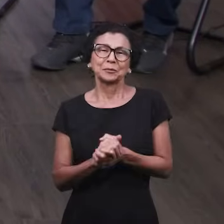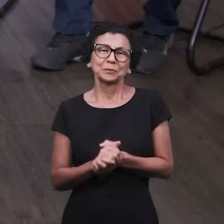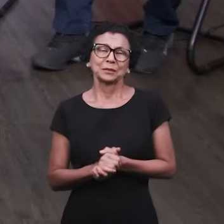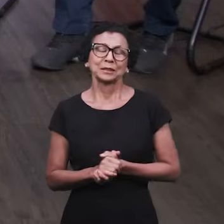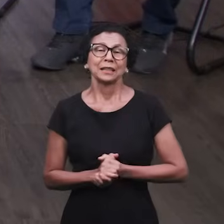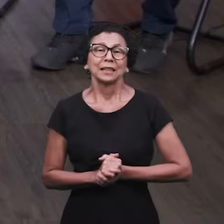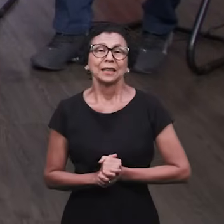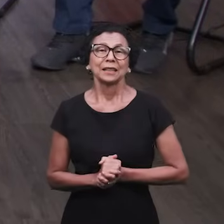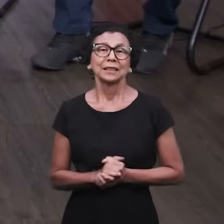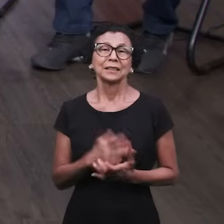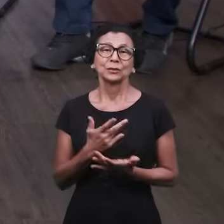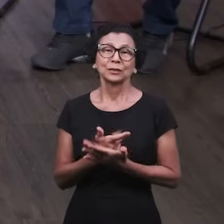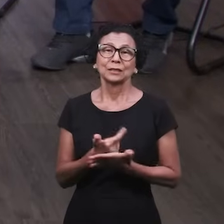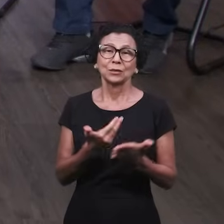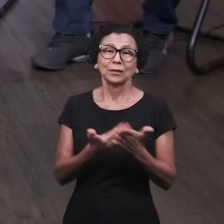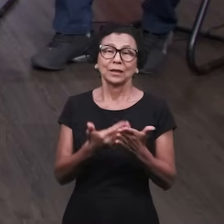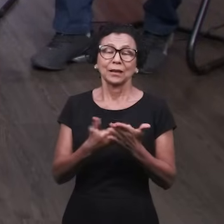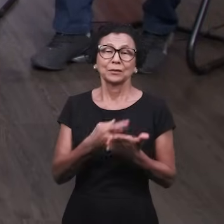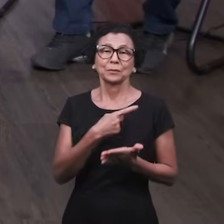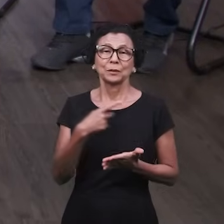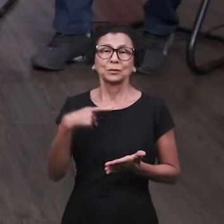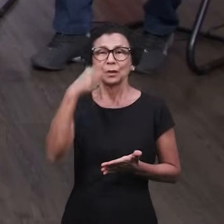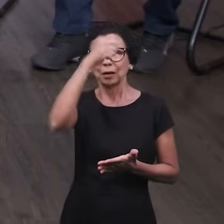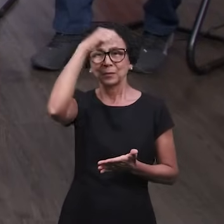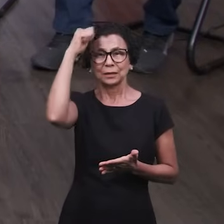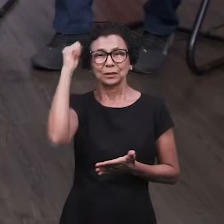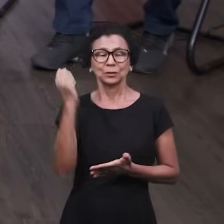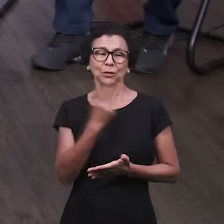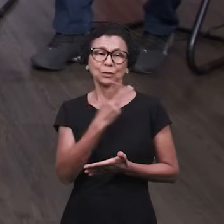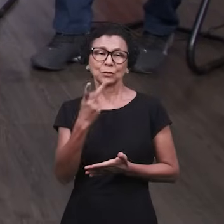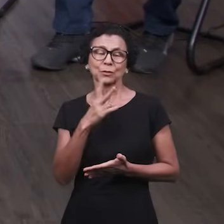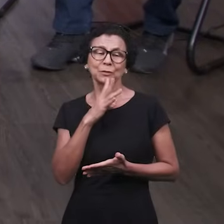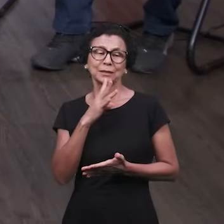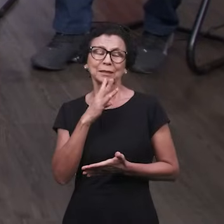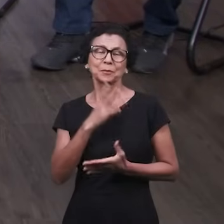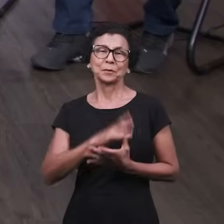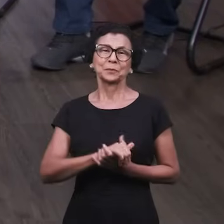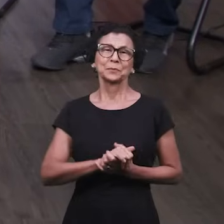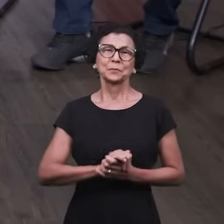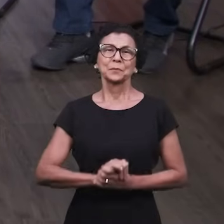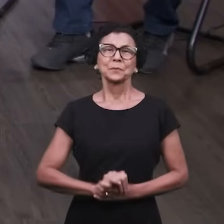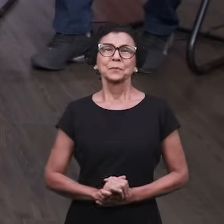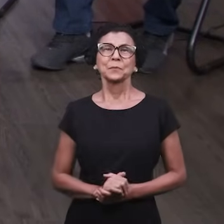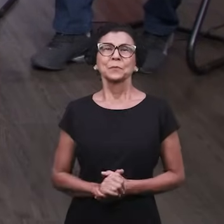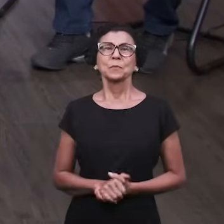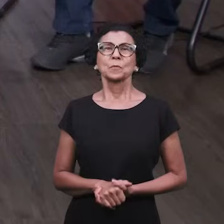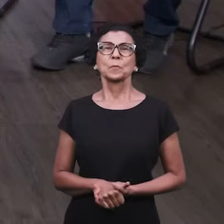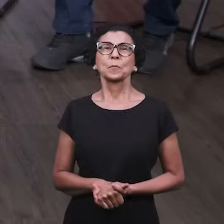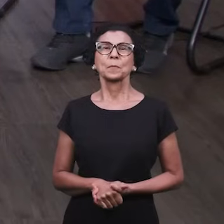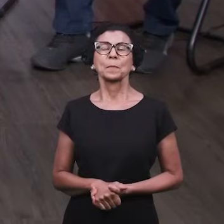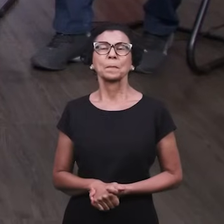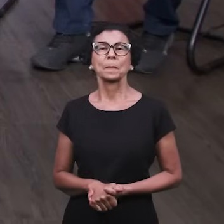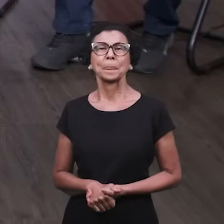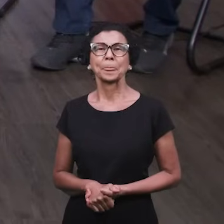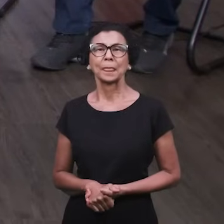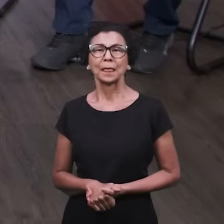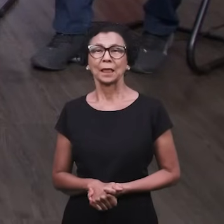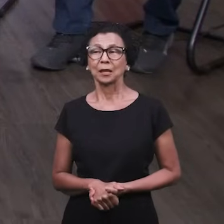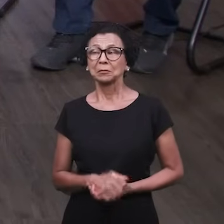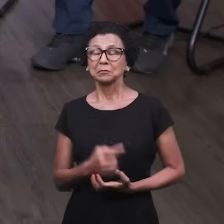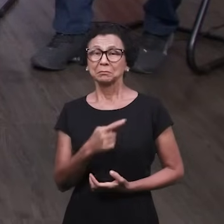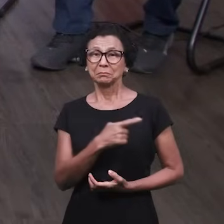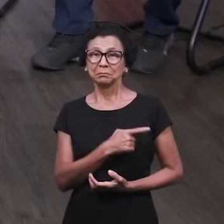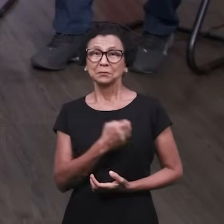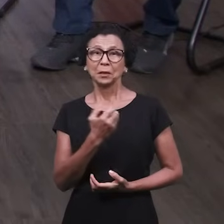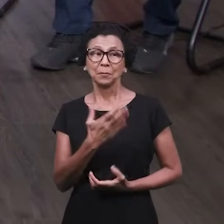Então, o Conversas de Louvor, tá vendo? Casal formado, A gente está melhor que os dias da mocidade, Pastor Josias,